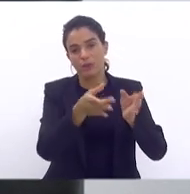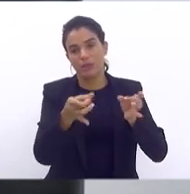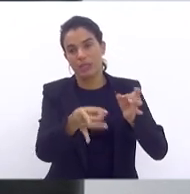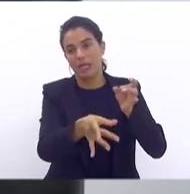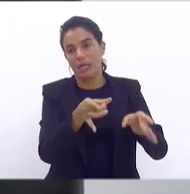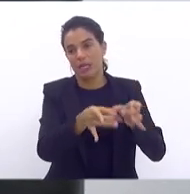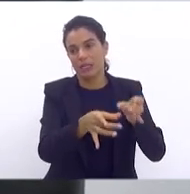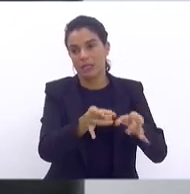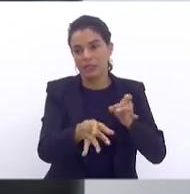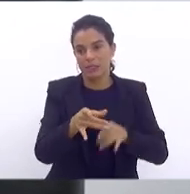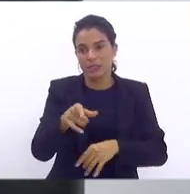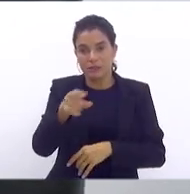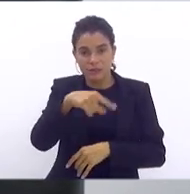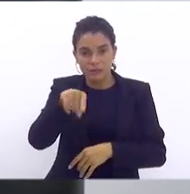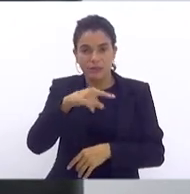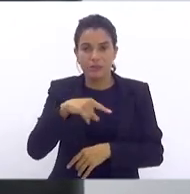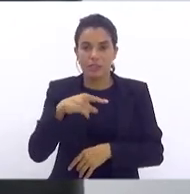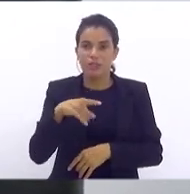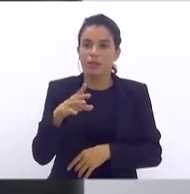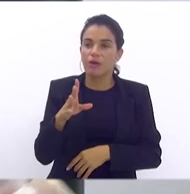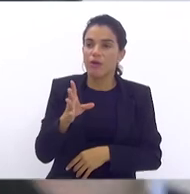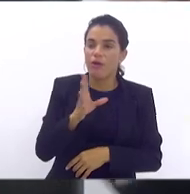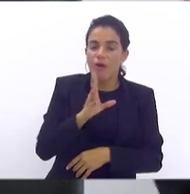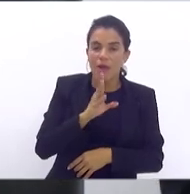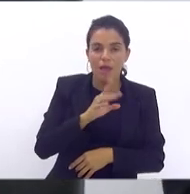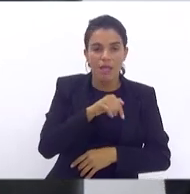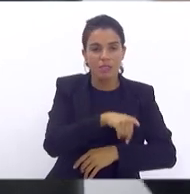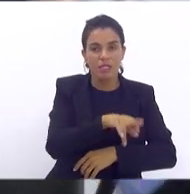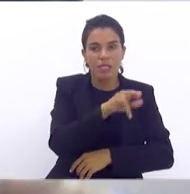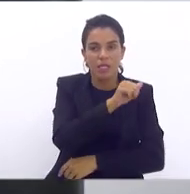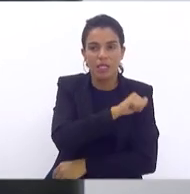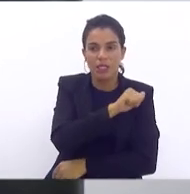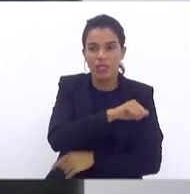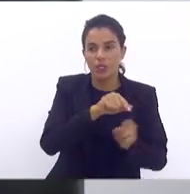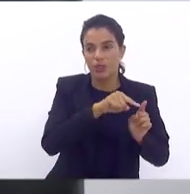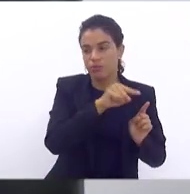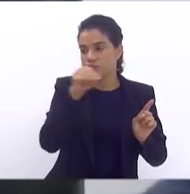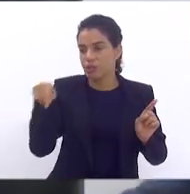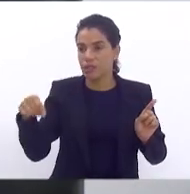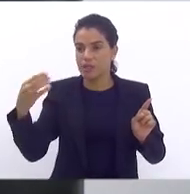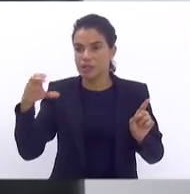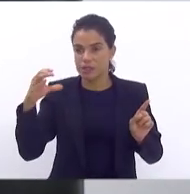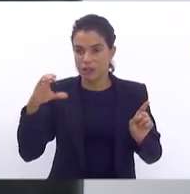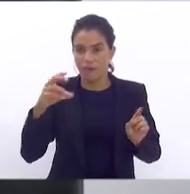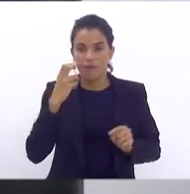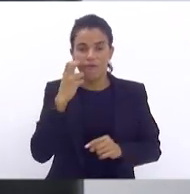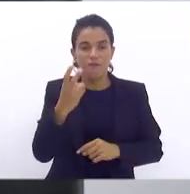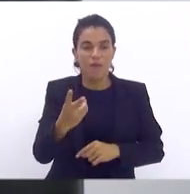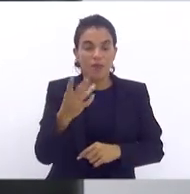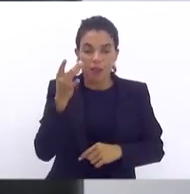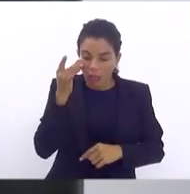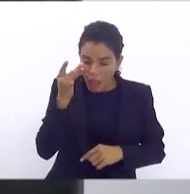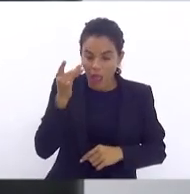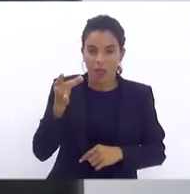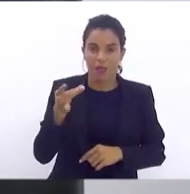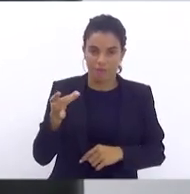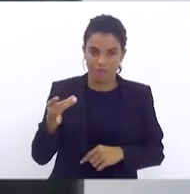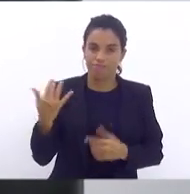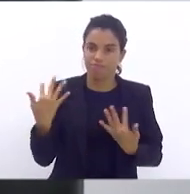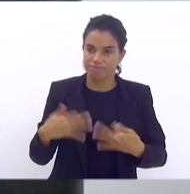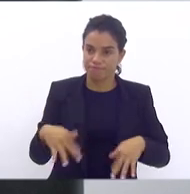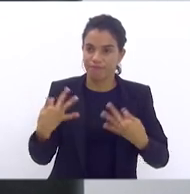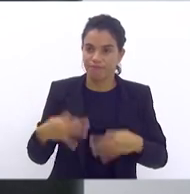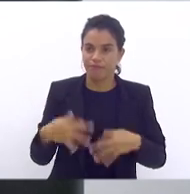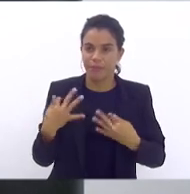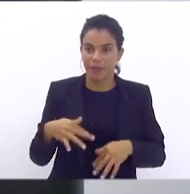E é verdade, quem anda, faz o trajeto Rio-Niterói, passa lá pelo canal de São Francisco ali, vê de perto essa dura realidade. Só